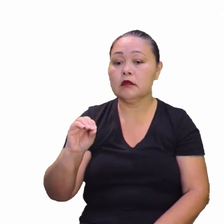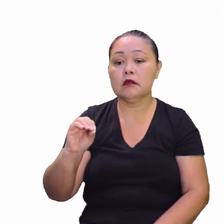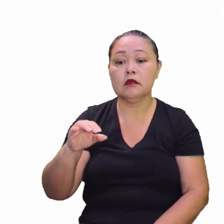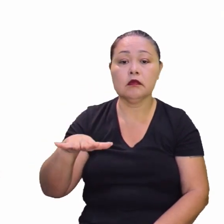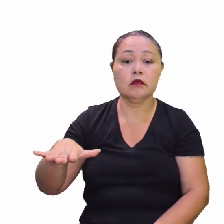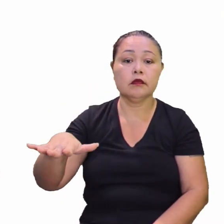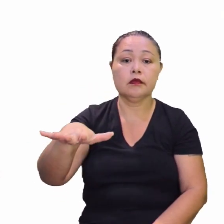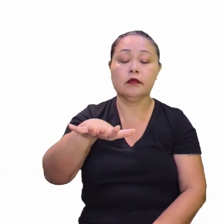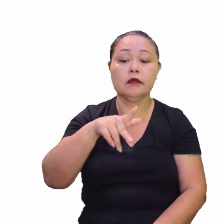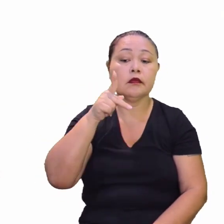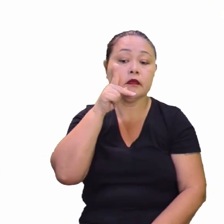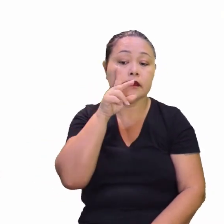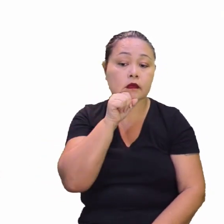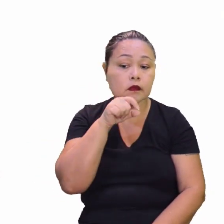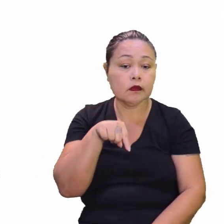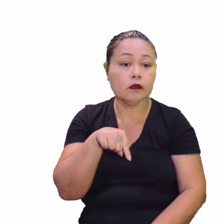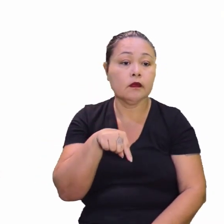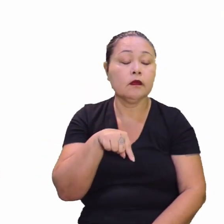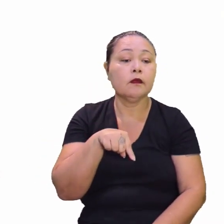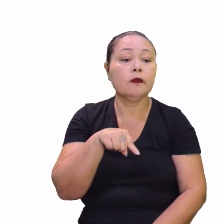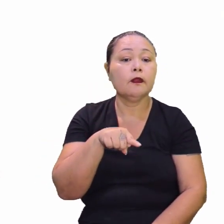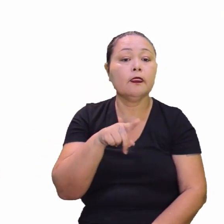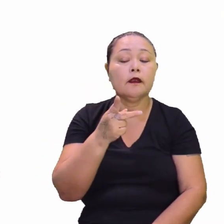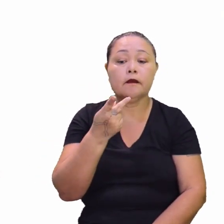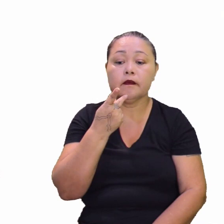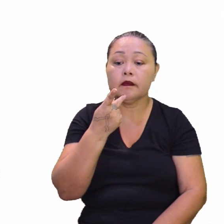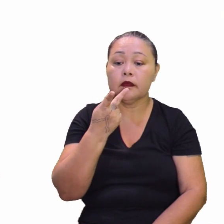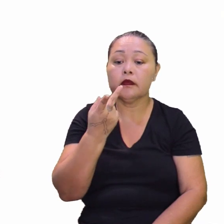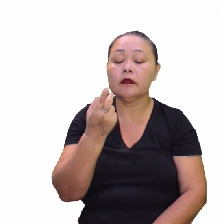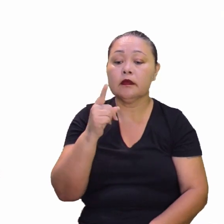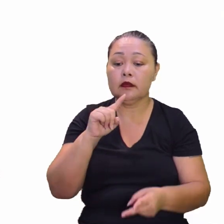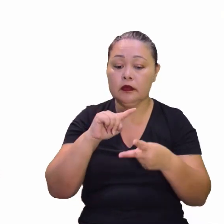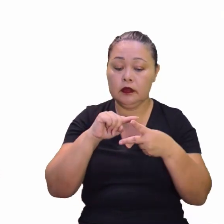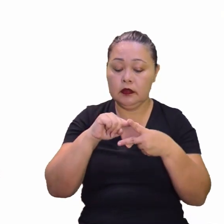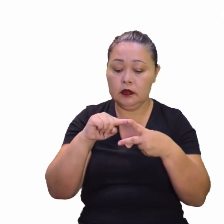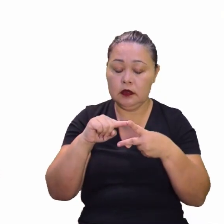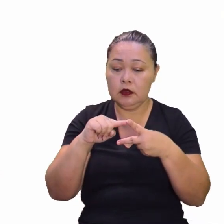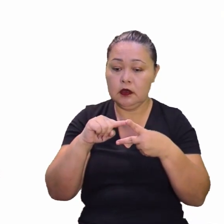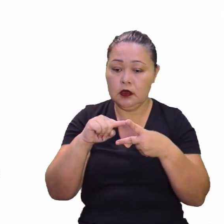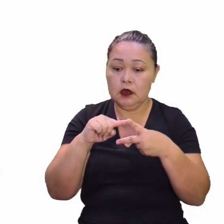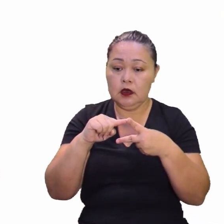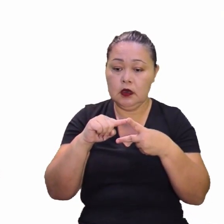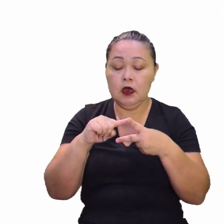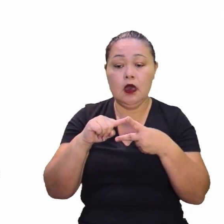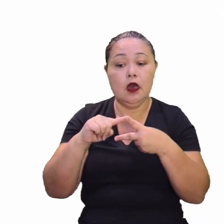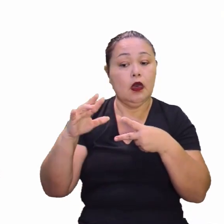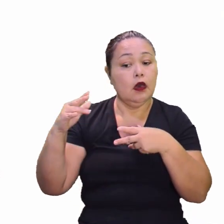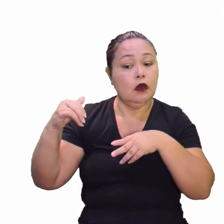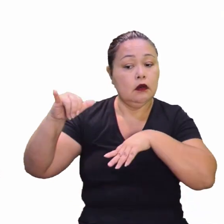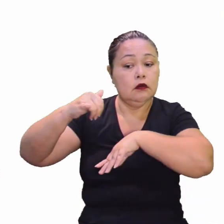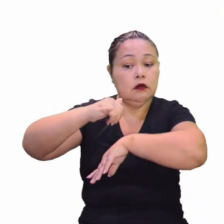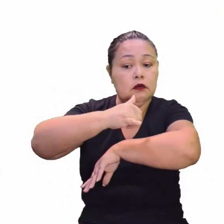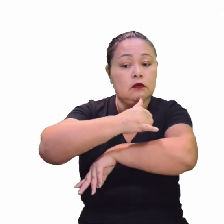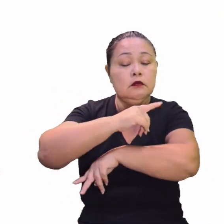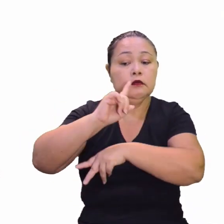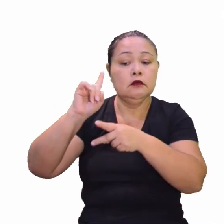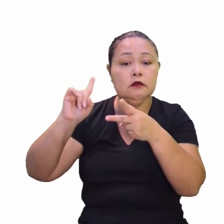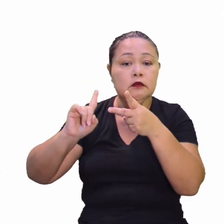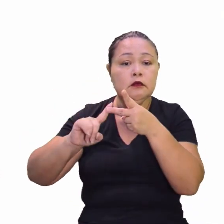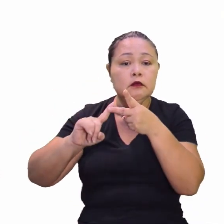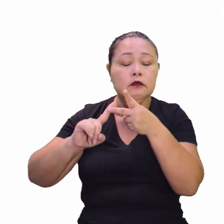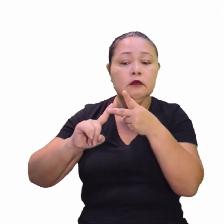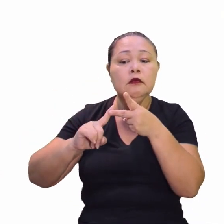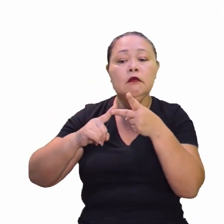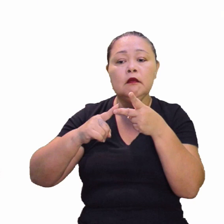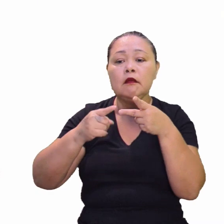Complexo portuário em Porto Velho. Então, nós falamos do modal aéreo, né? Aéreo. Agora há pouco, agora